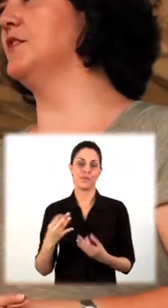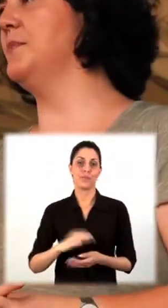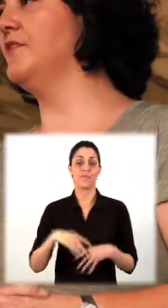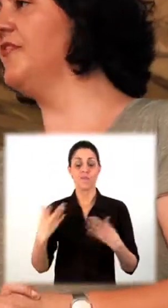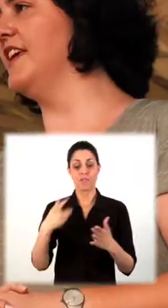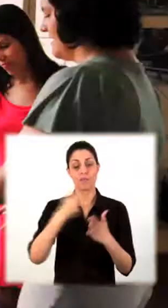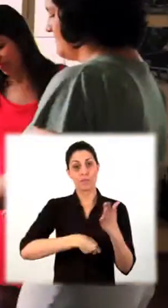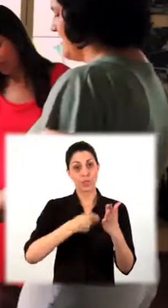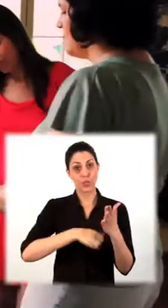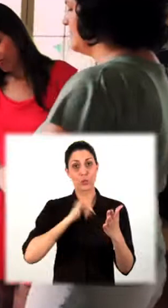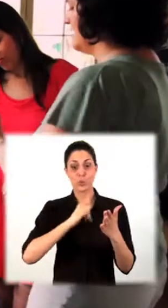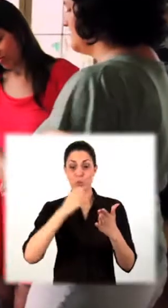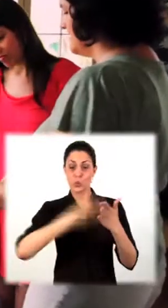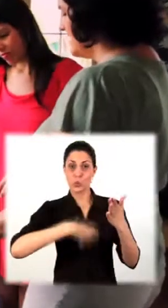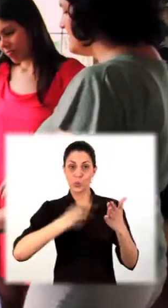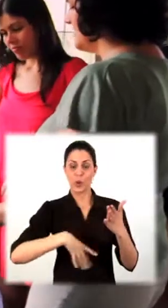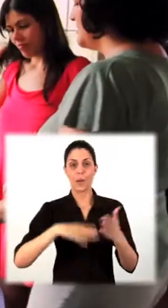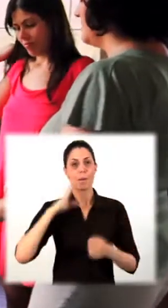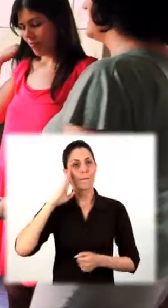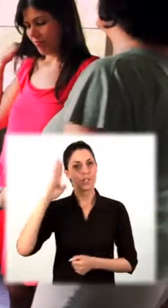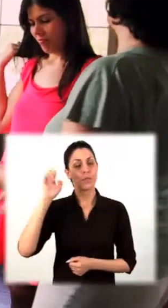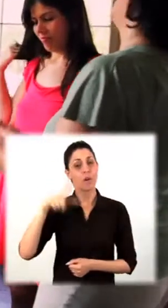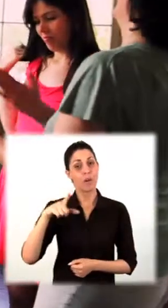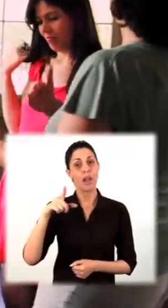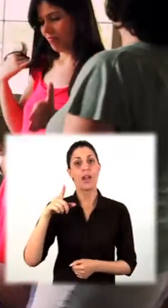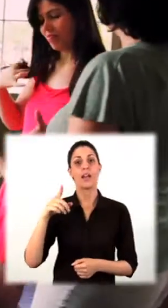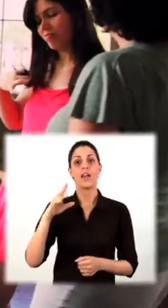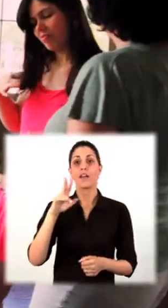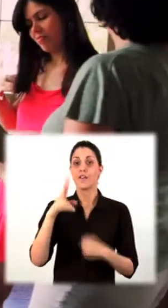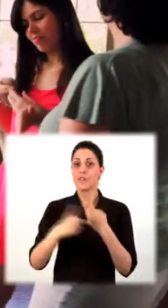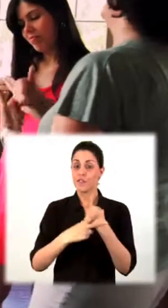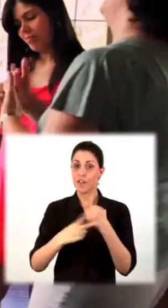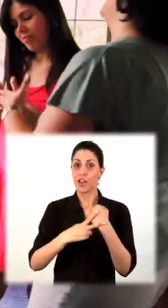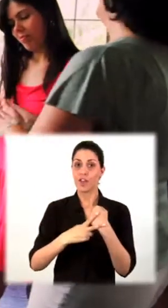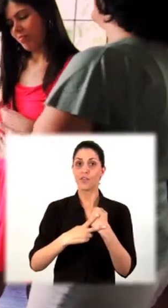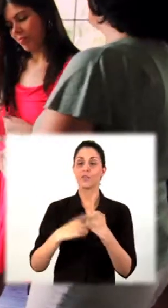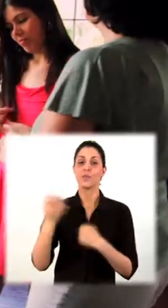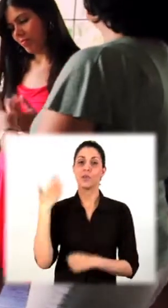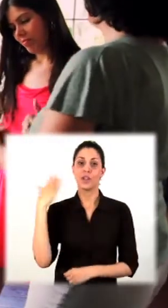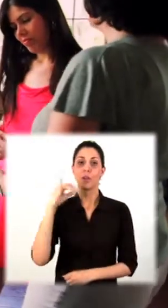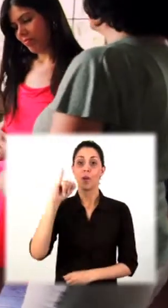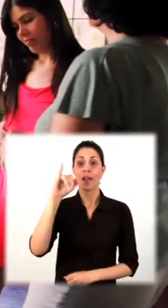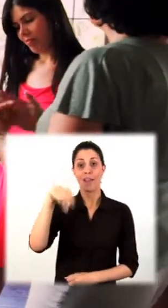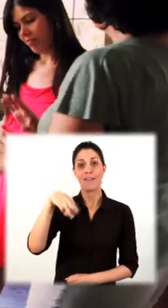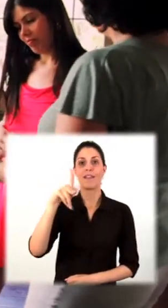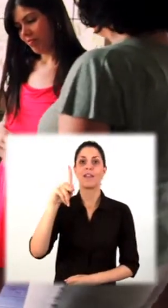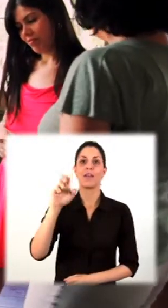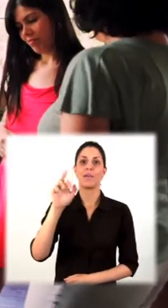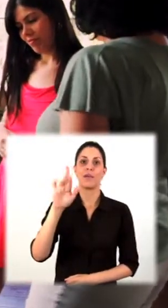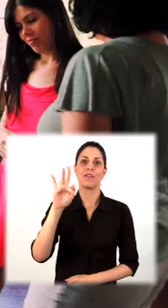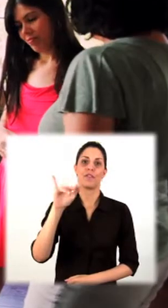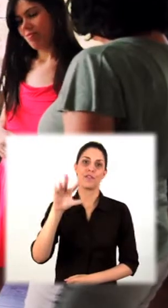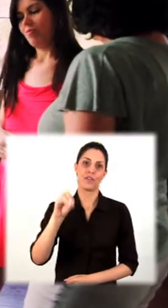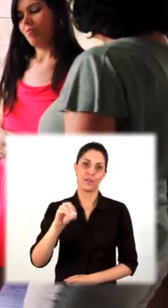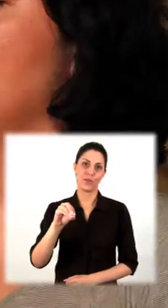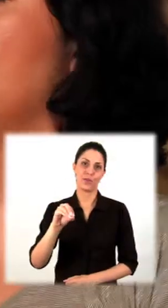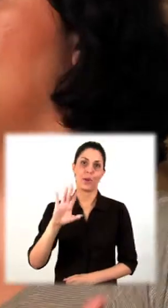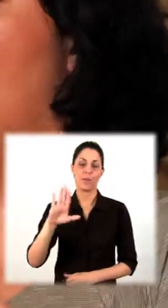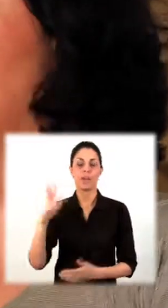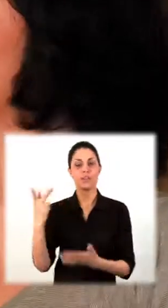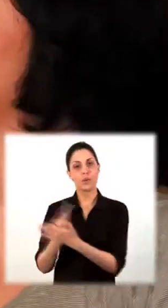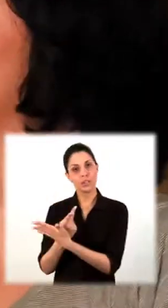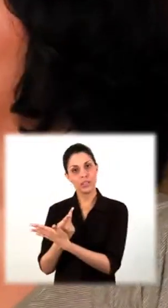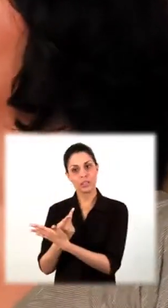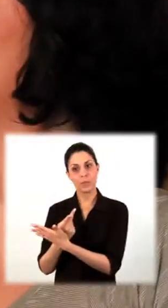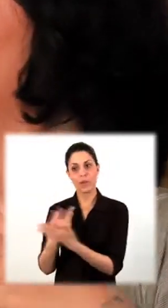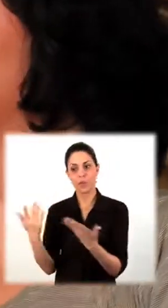o passado perfeito. Então textos descritivos, eles têm um predomínio do tempo verbal do pretérito imperfeito. Quando eu